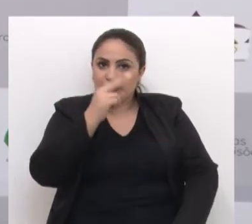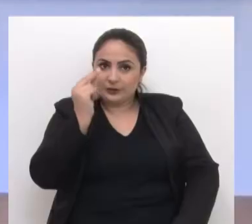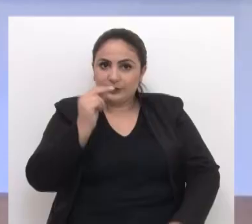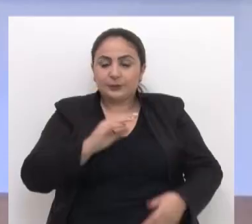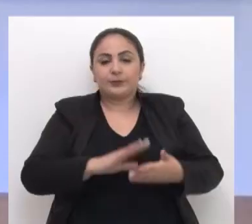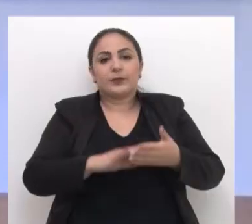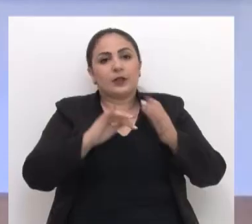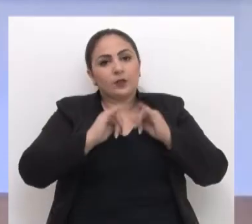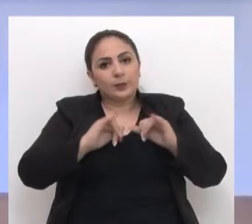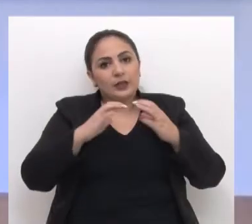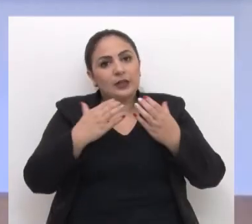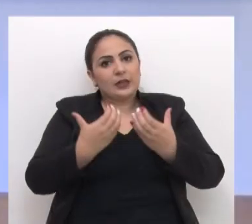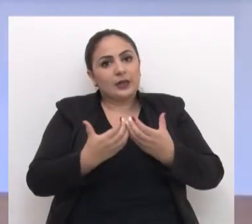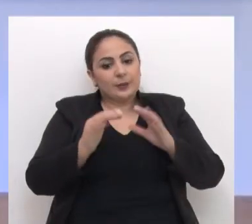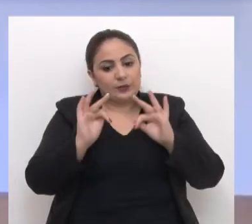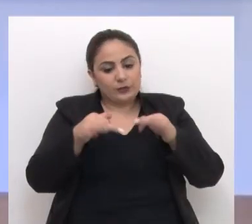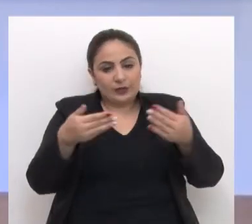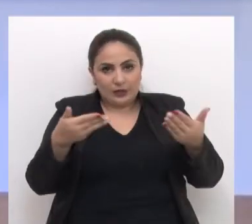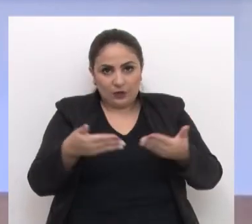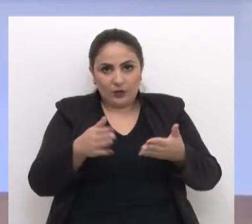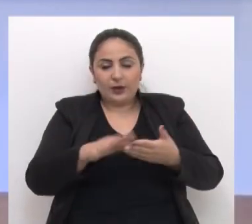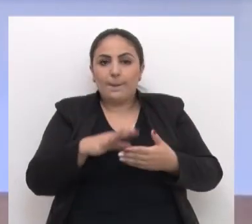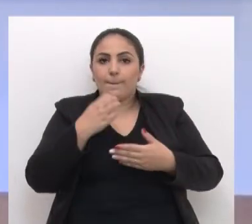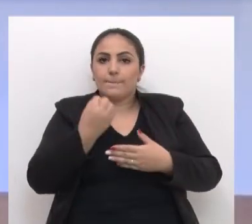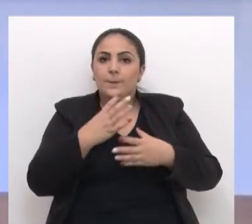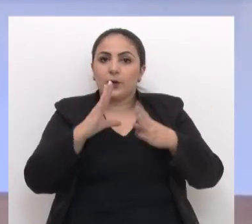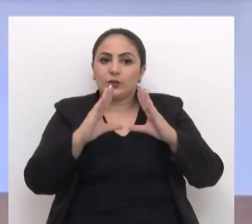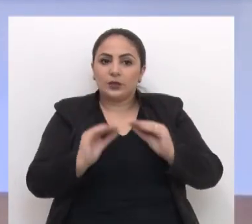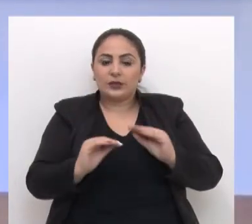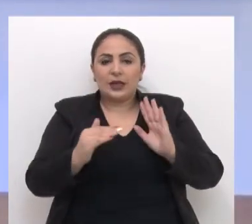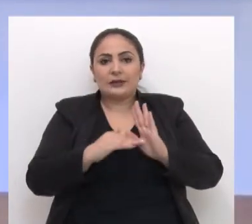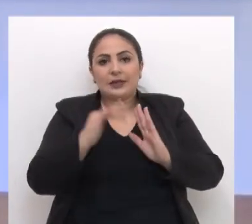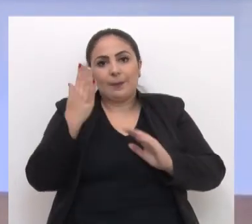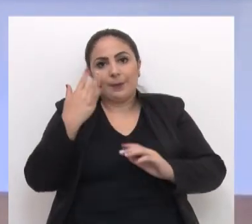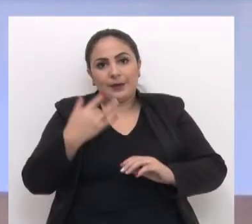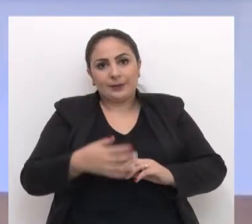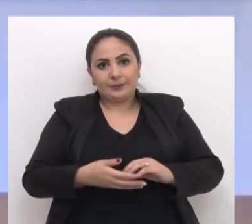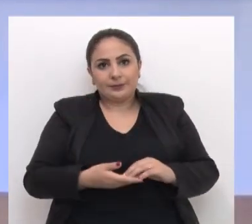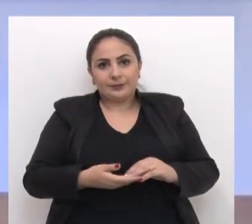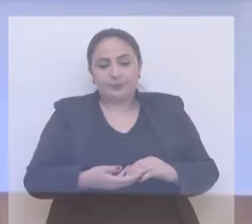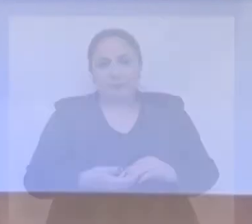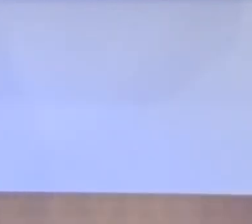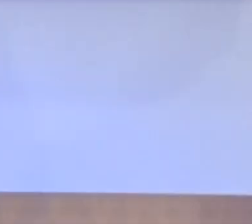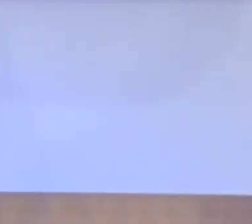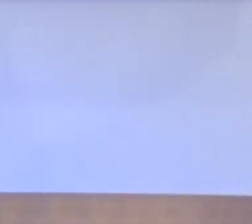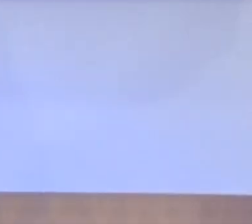dos municípios. E o Jornal da Câmara termina aqui. Uma boa noite e até amanhã.